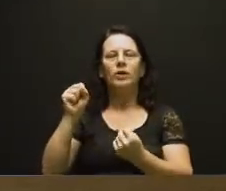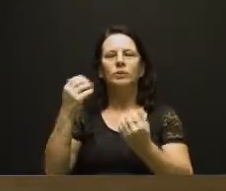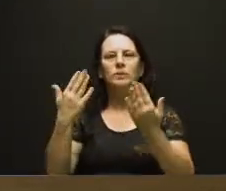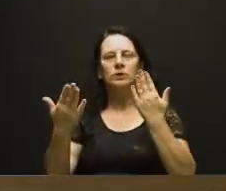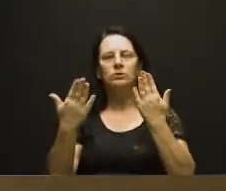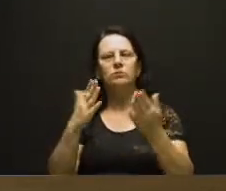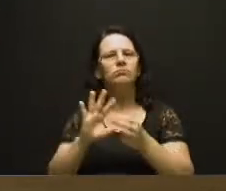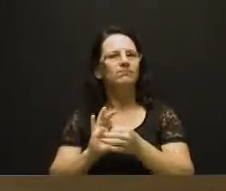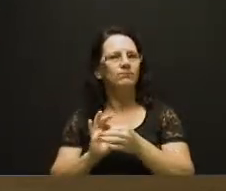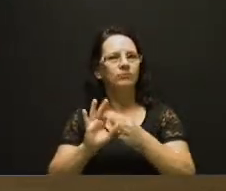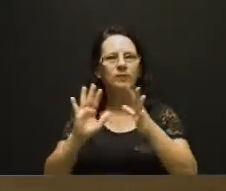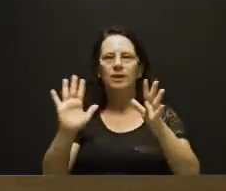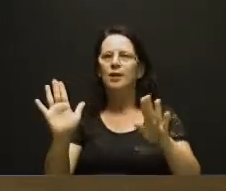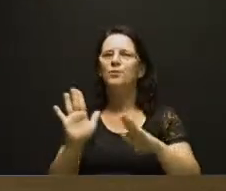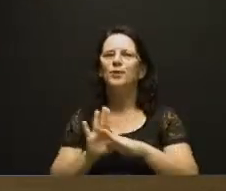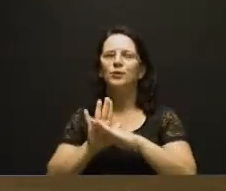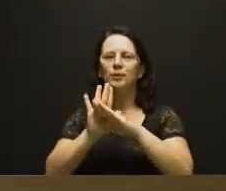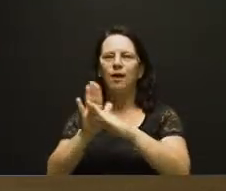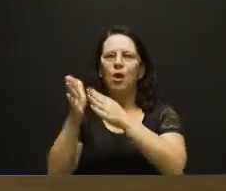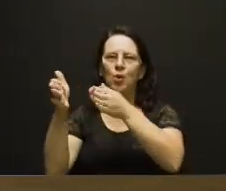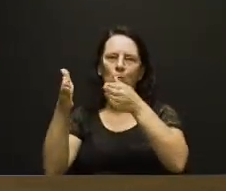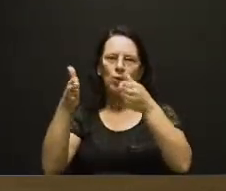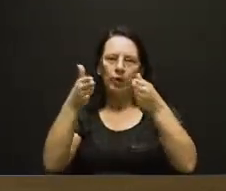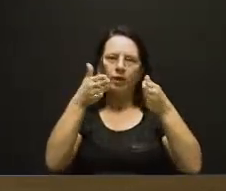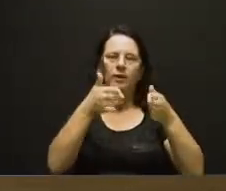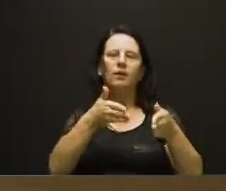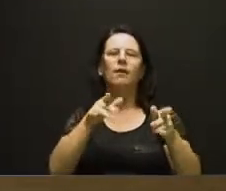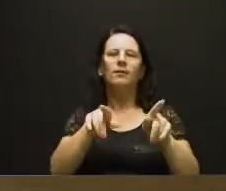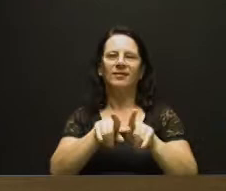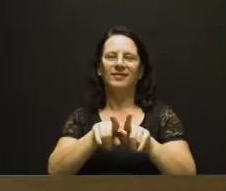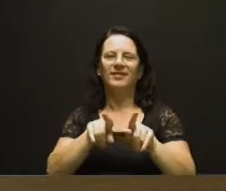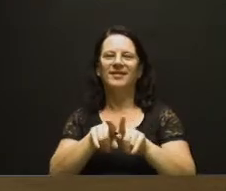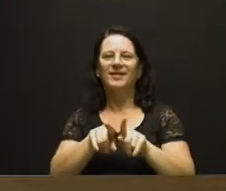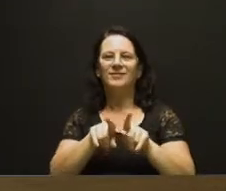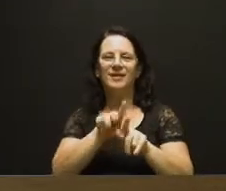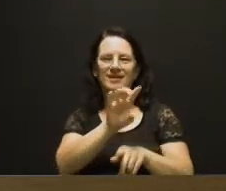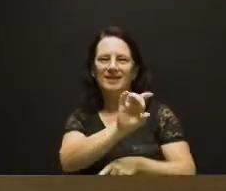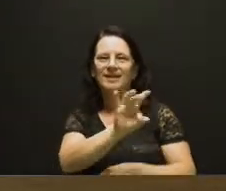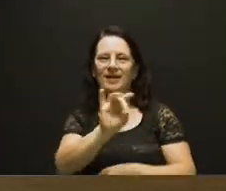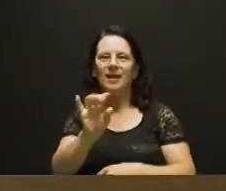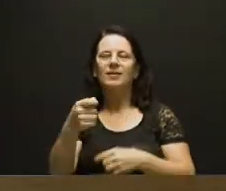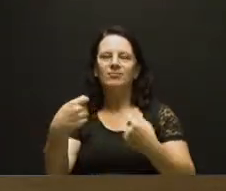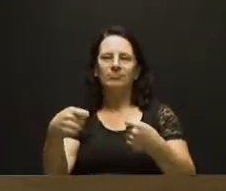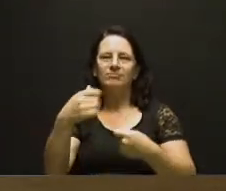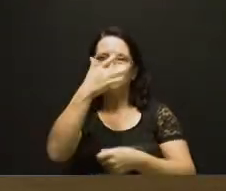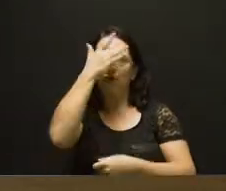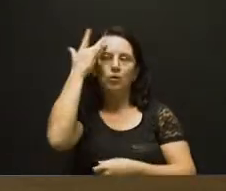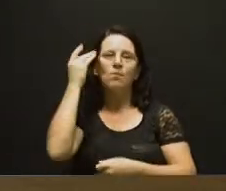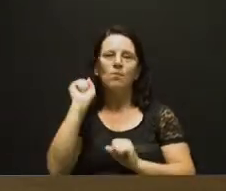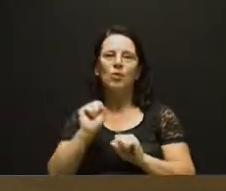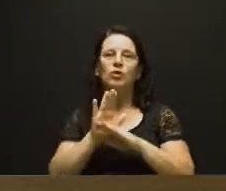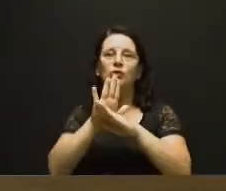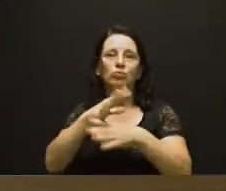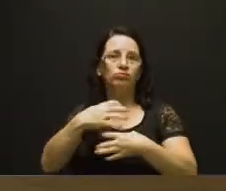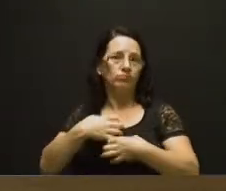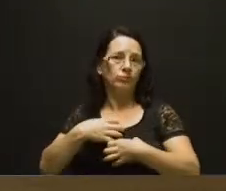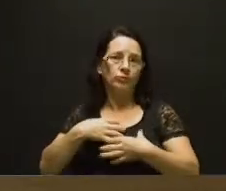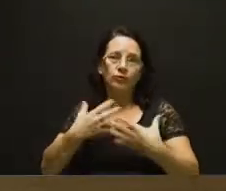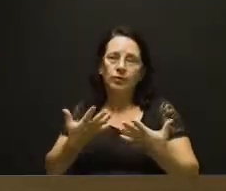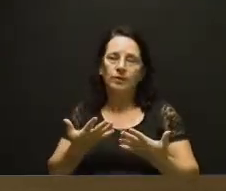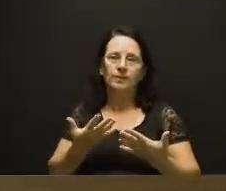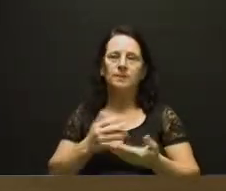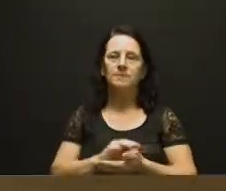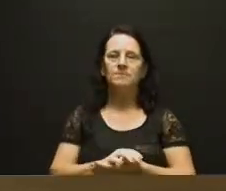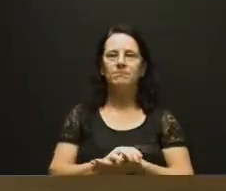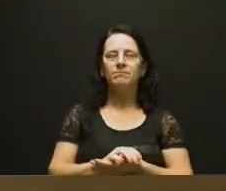disponível para ajudar na orientação pelo menos é o que cabe acho que cada um tem que dar sua parcela e principalmente quem